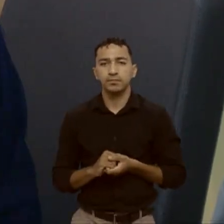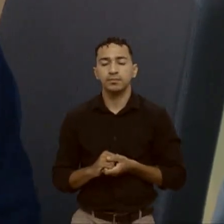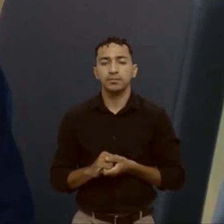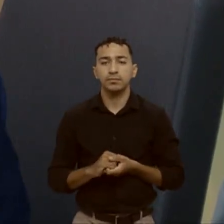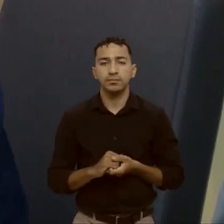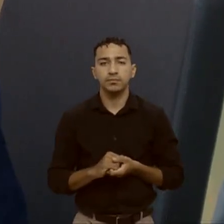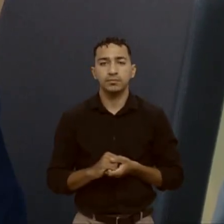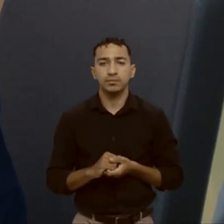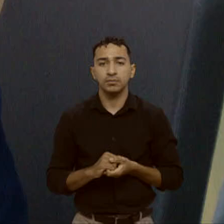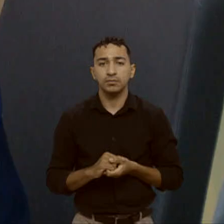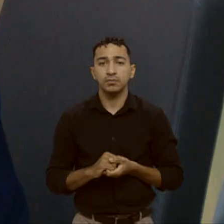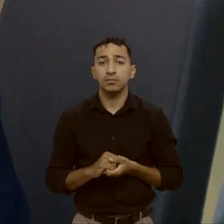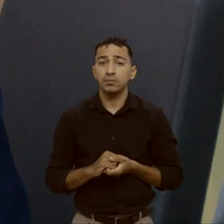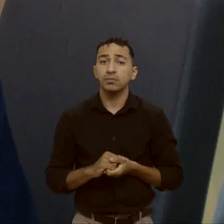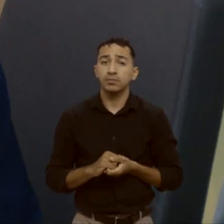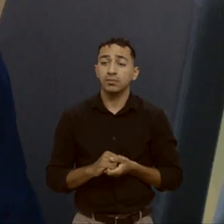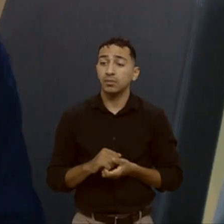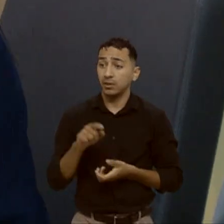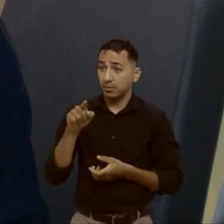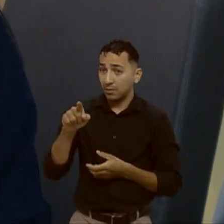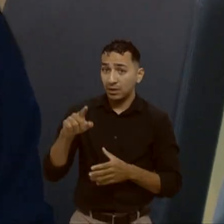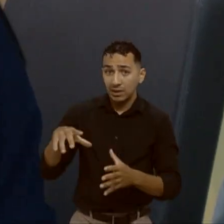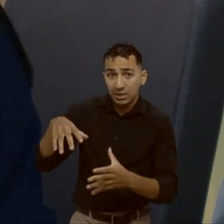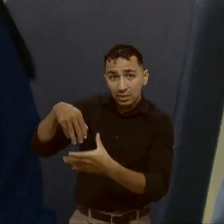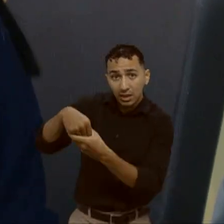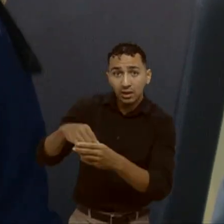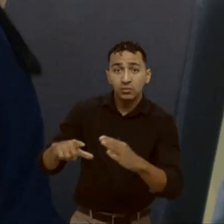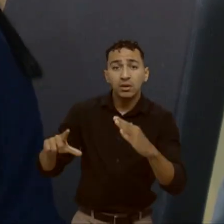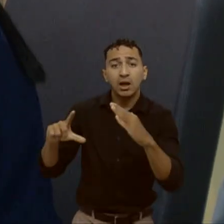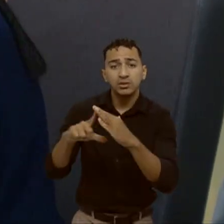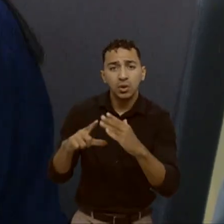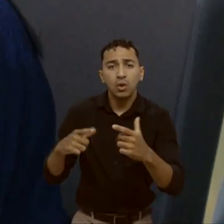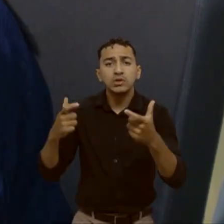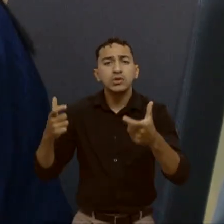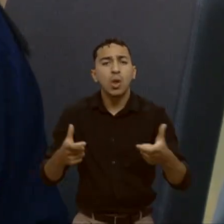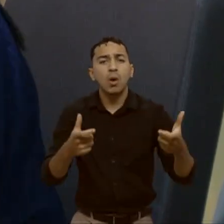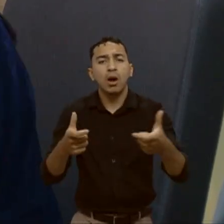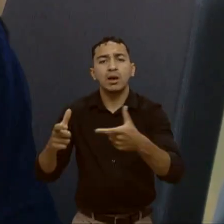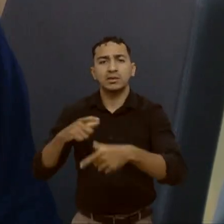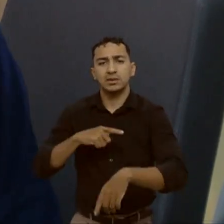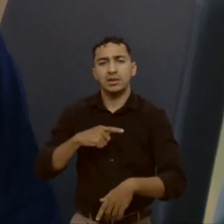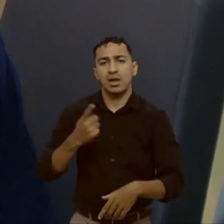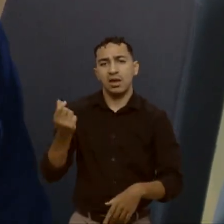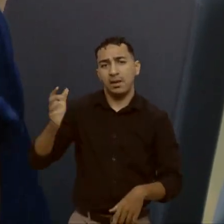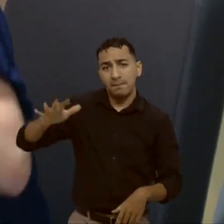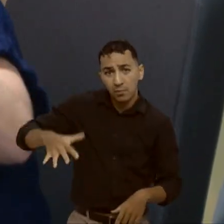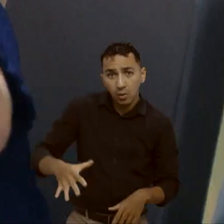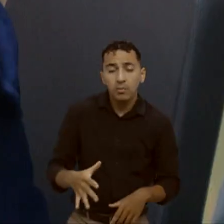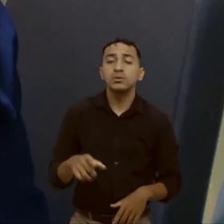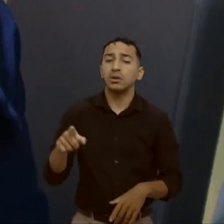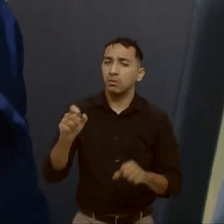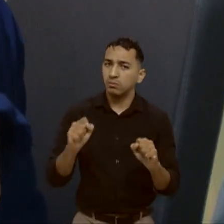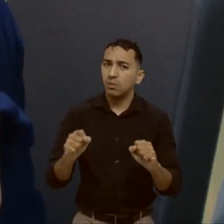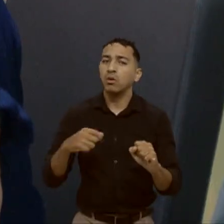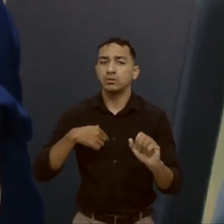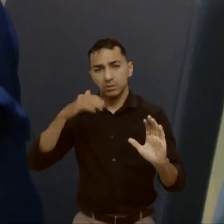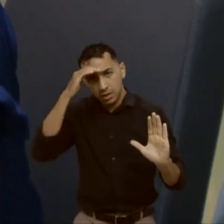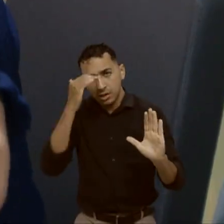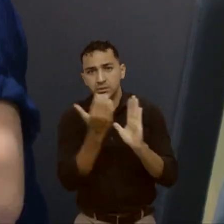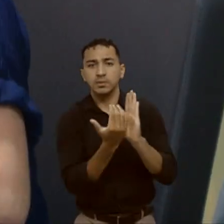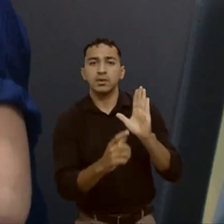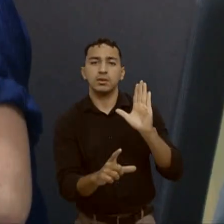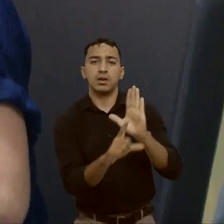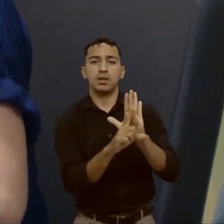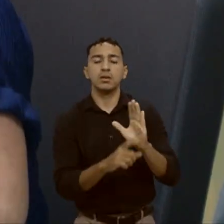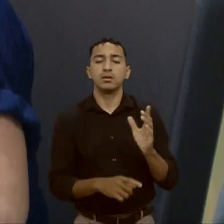forem práticas legais e leais. Então, assim, fica aí a nossa também